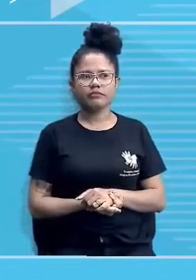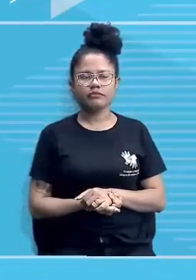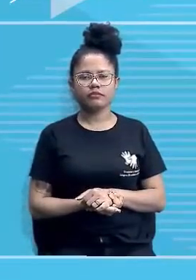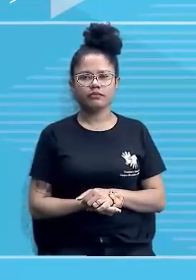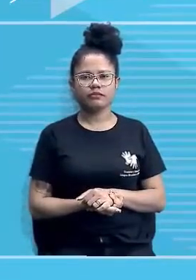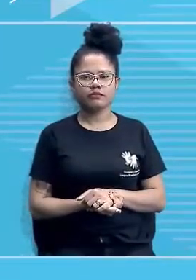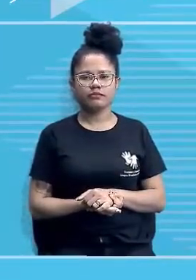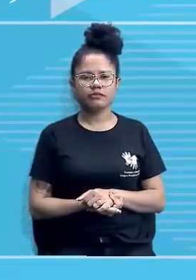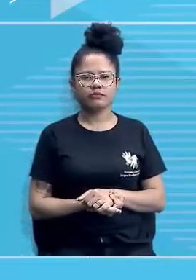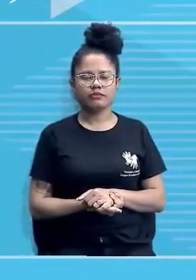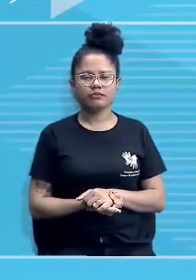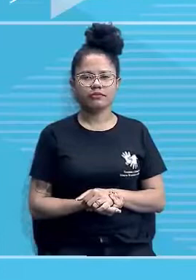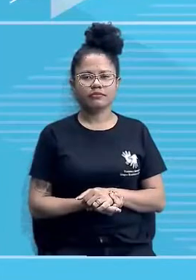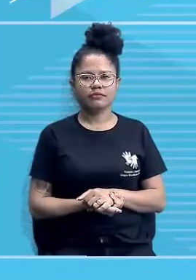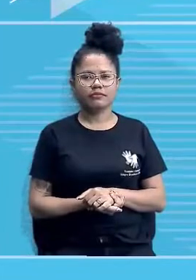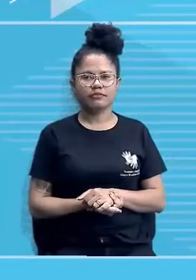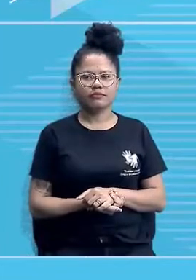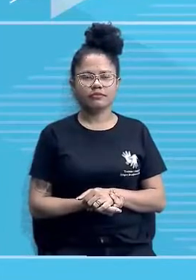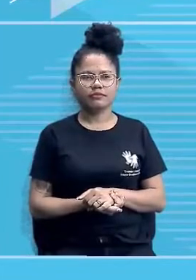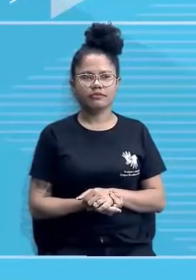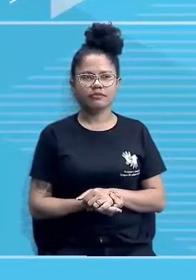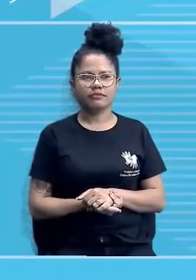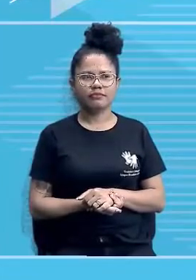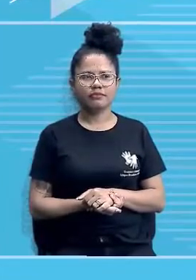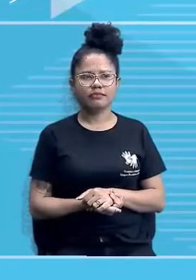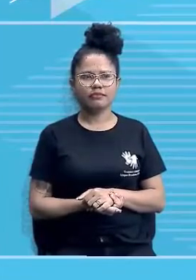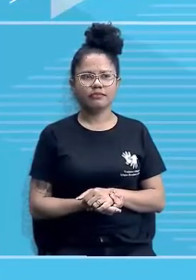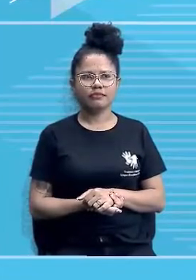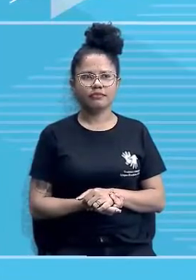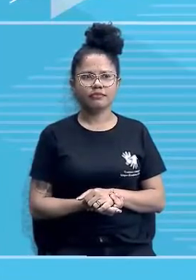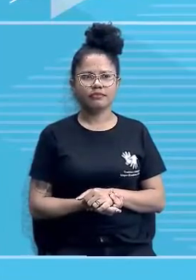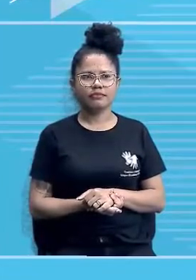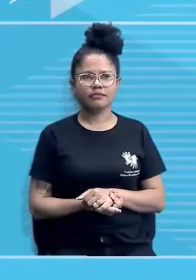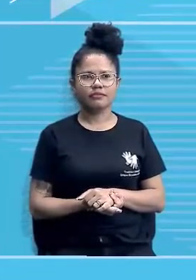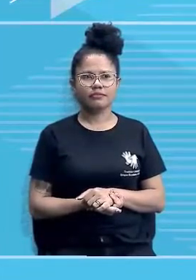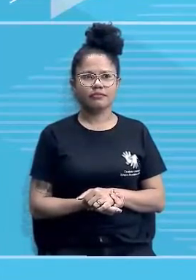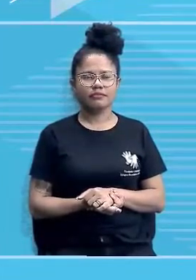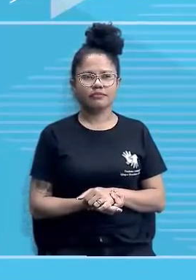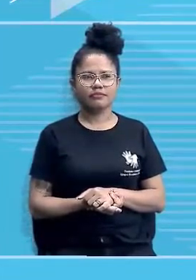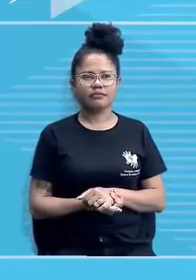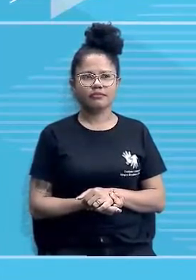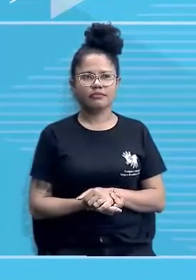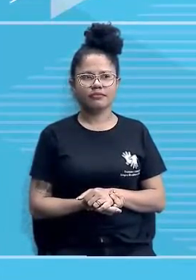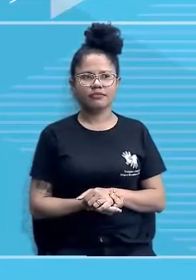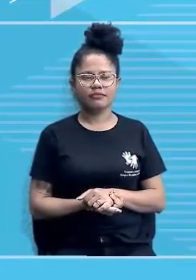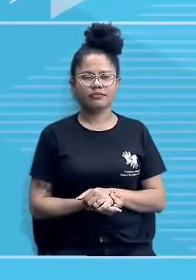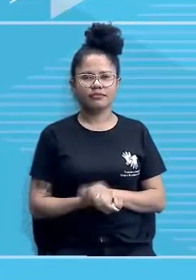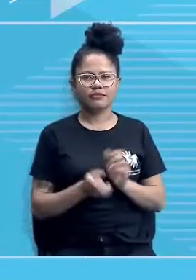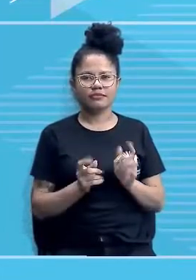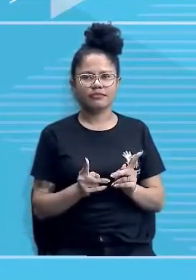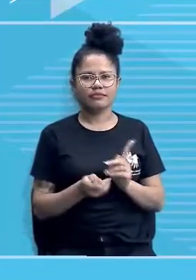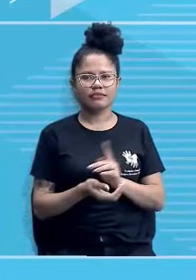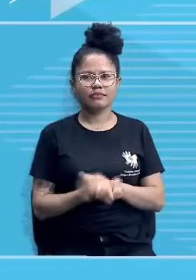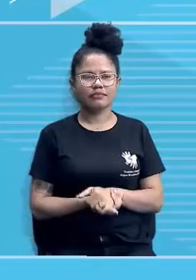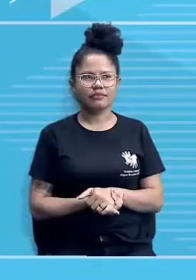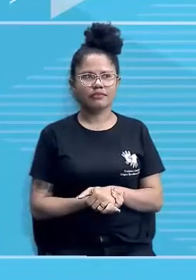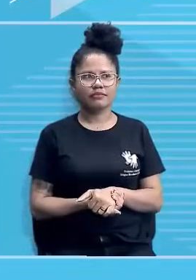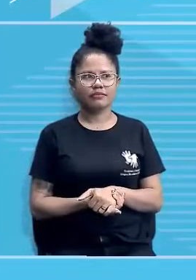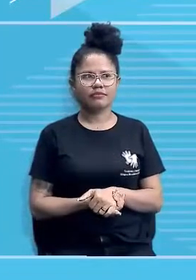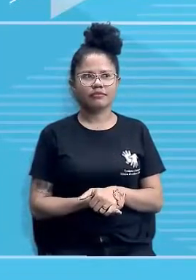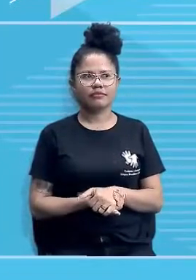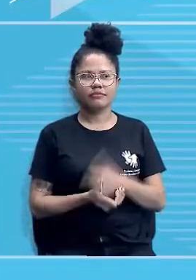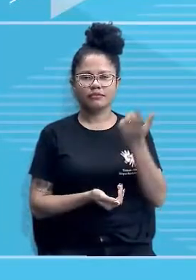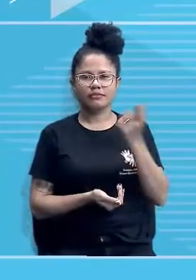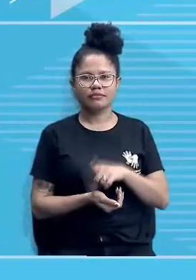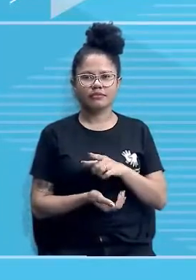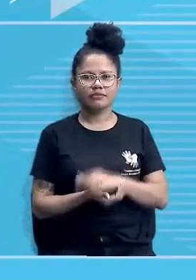letra de possui extremidade polar e grupo ou H então interage com água beleza vamos aqui então